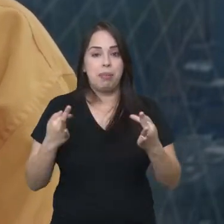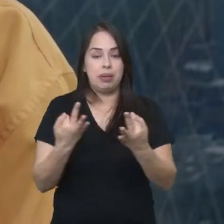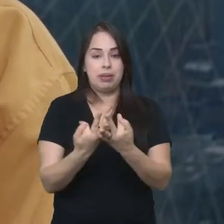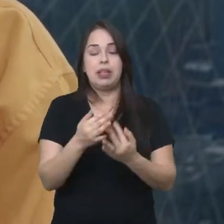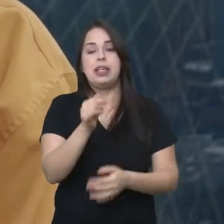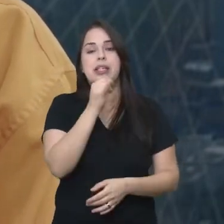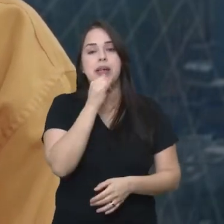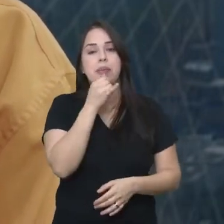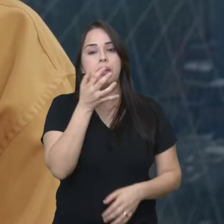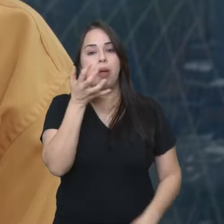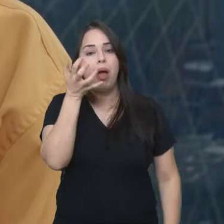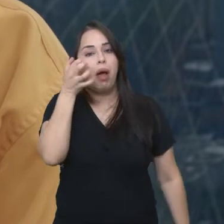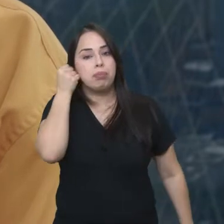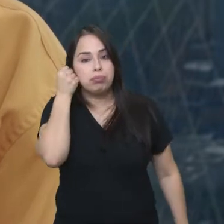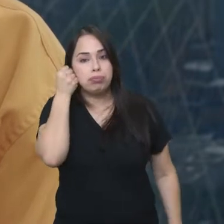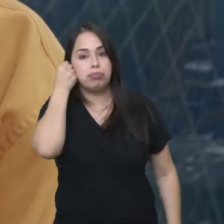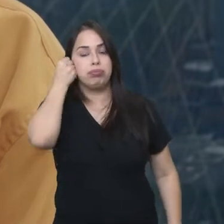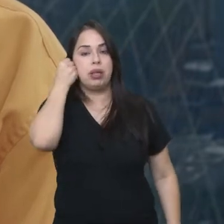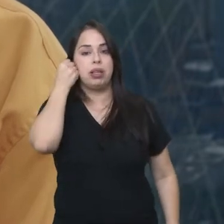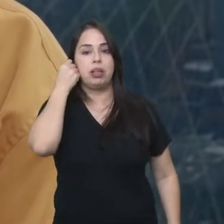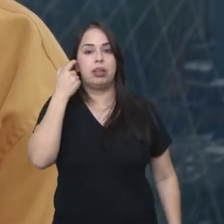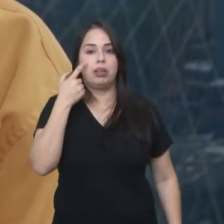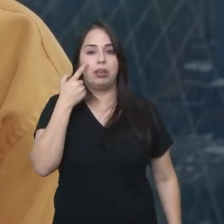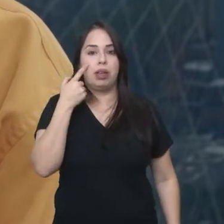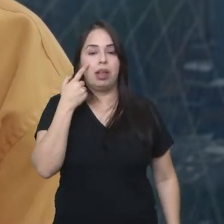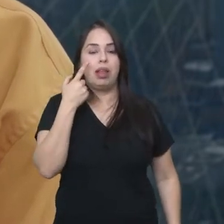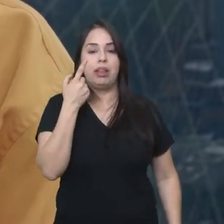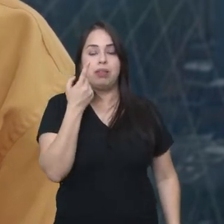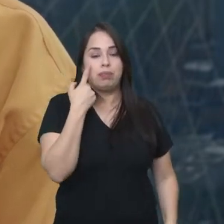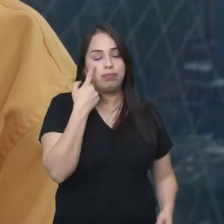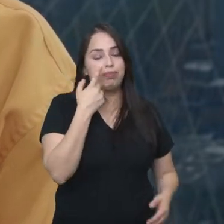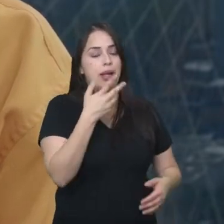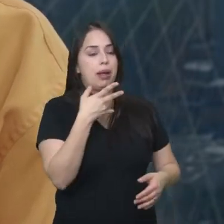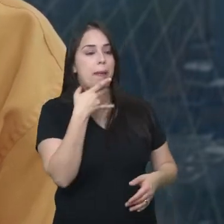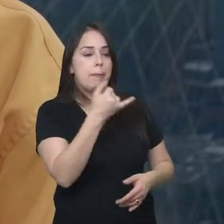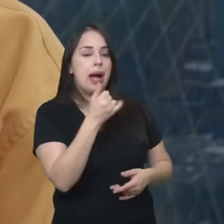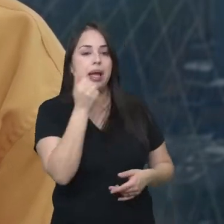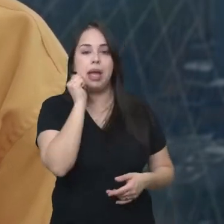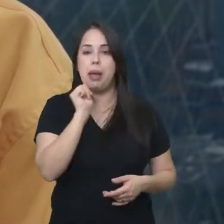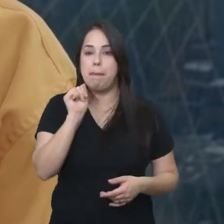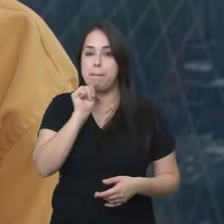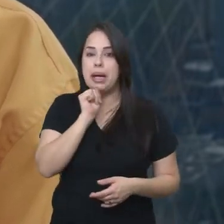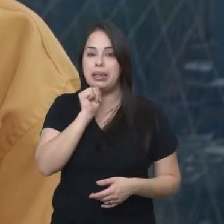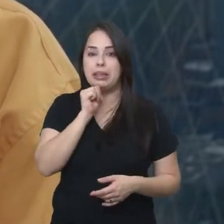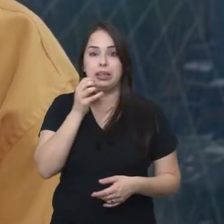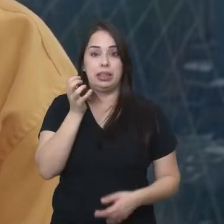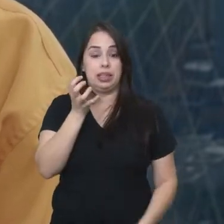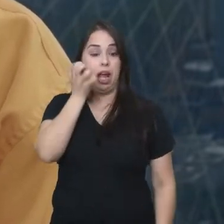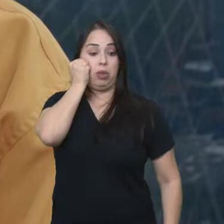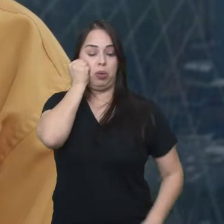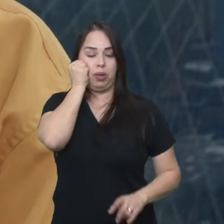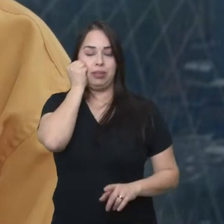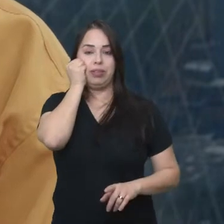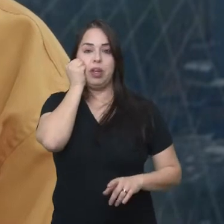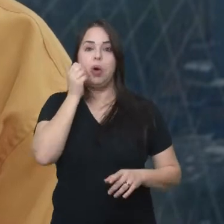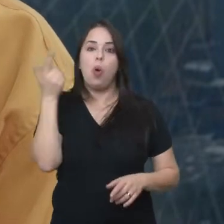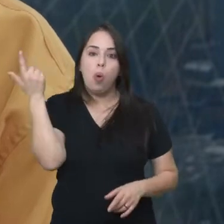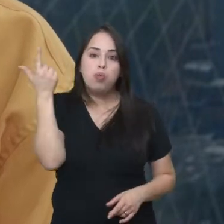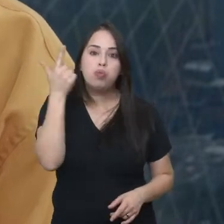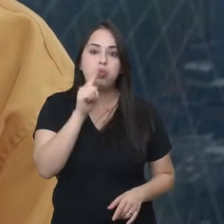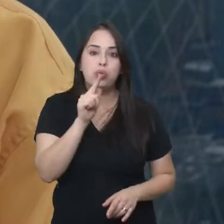da adoção, né? Nós vemos que os pais adotivos, eles acabaram conquistando o direito de ter essa